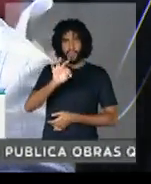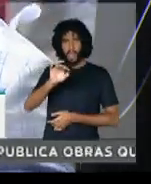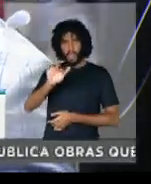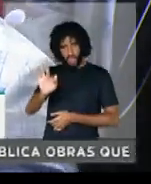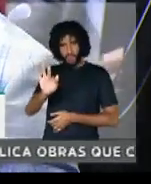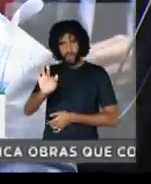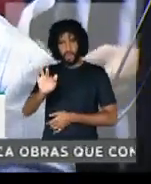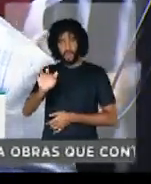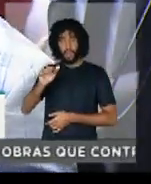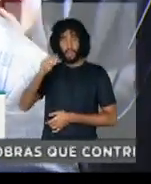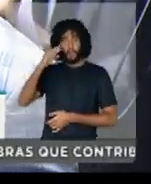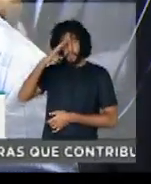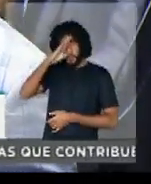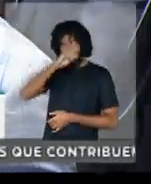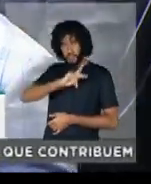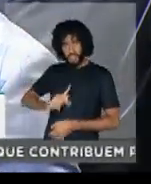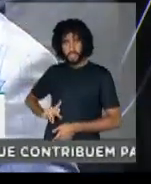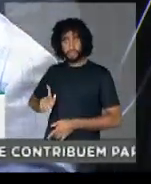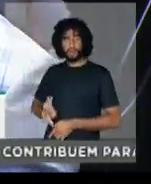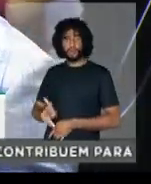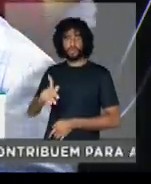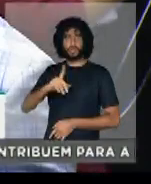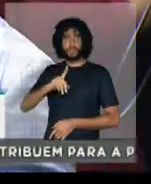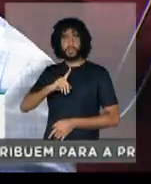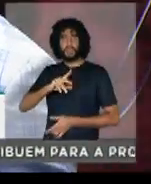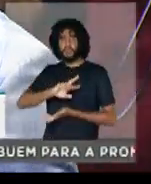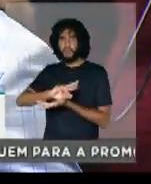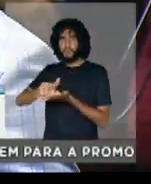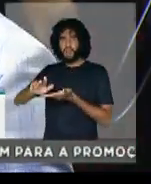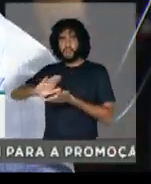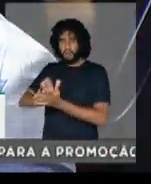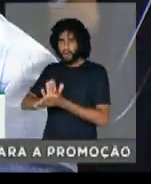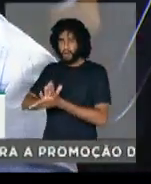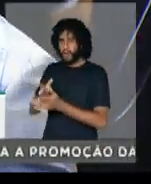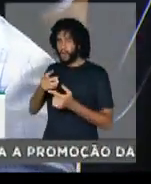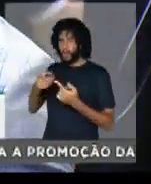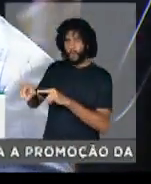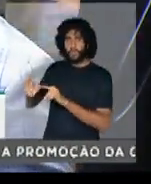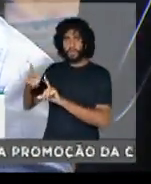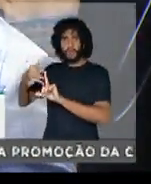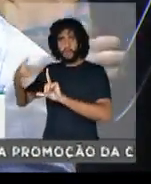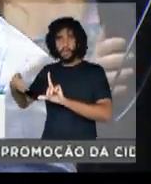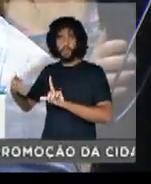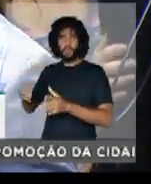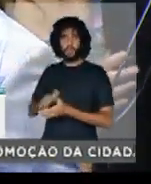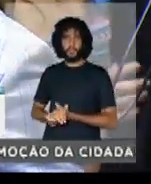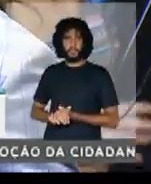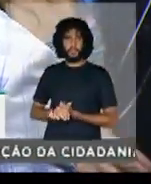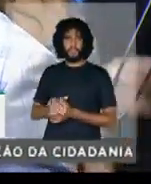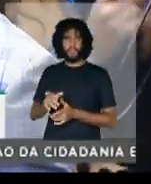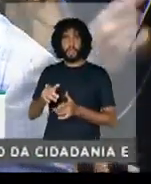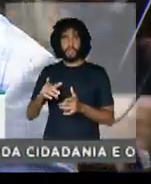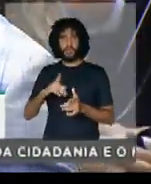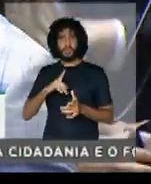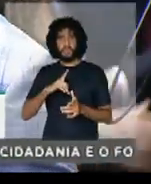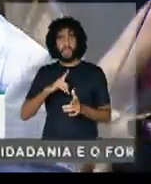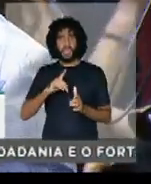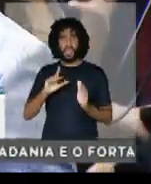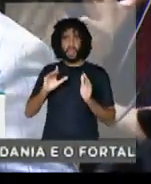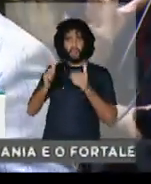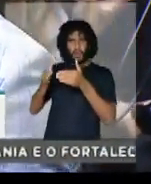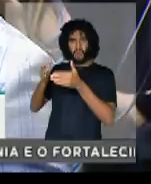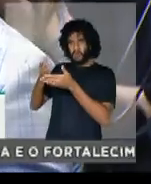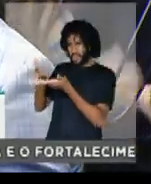continua cometendo atos LGBTfóbicos contra essa população. O Brasil não precisa que ele preste atenção sobre a sexualidade